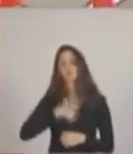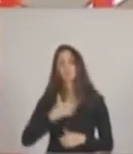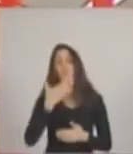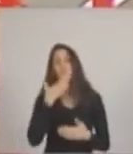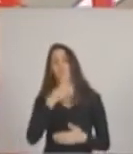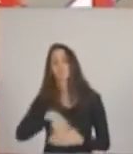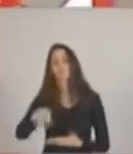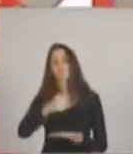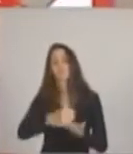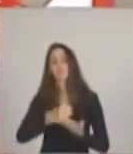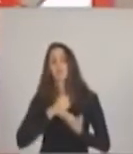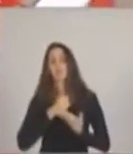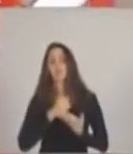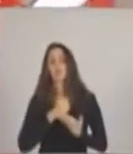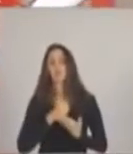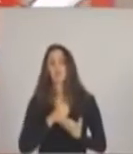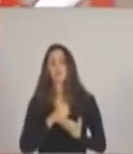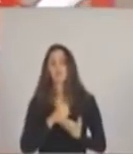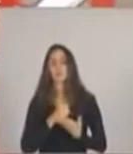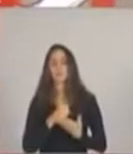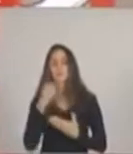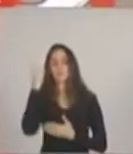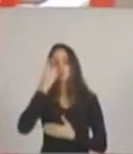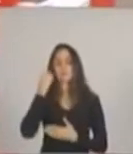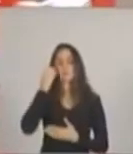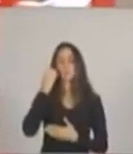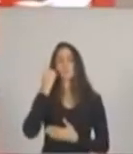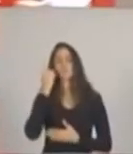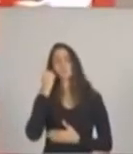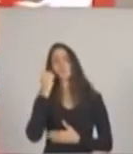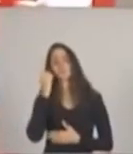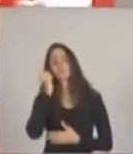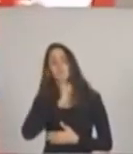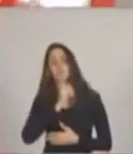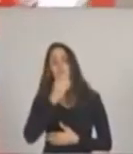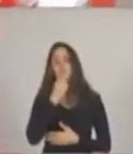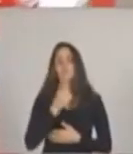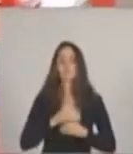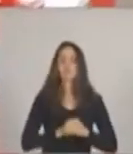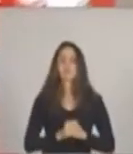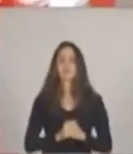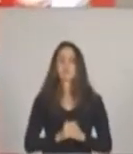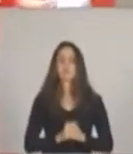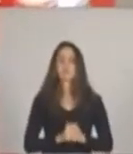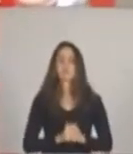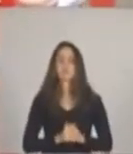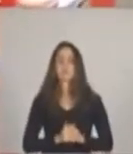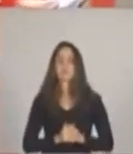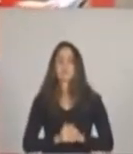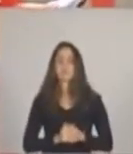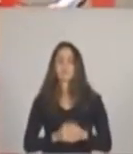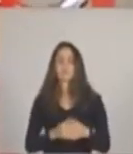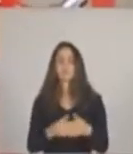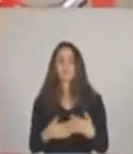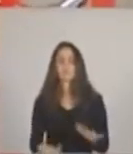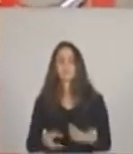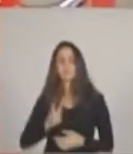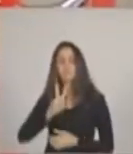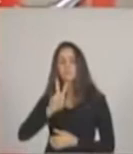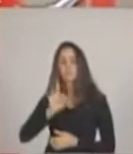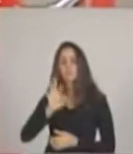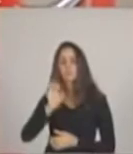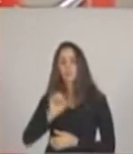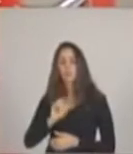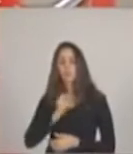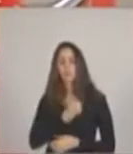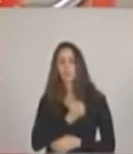das senhoras deputadas e dos senhores deputados no sentido do veto aposto ao projeto de lei número